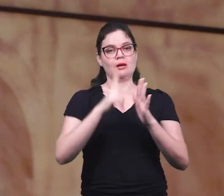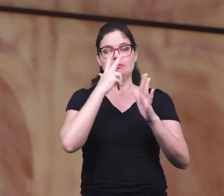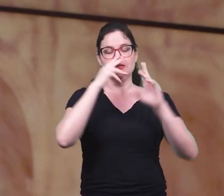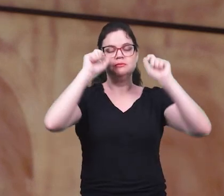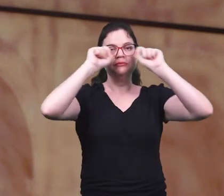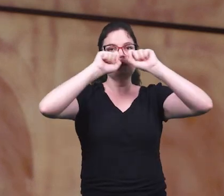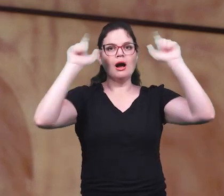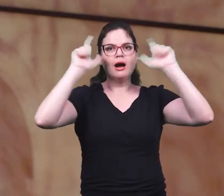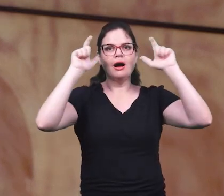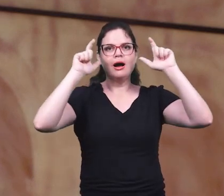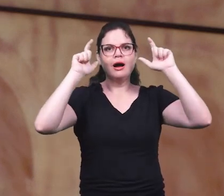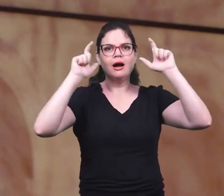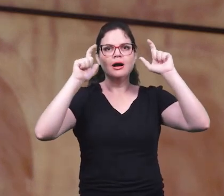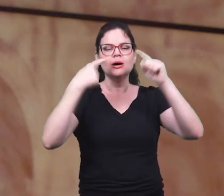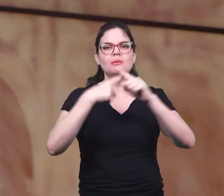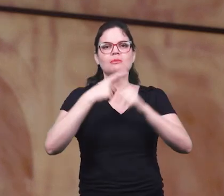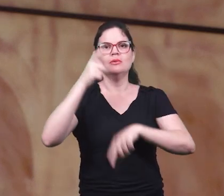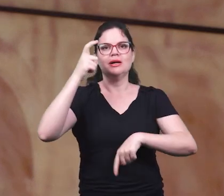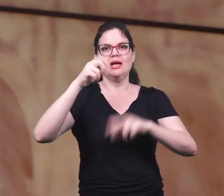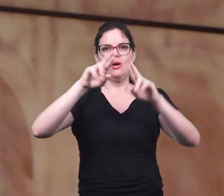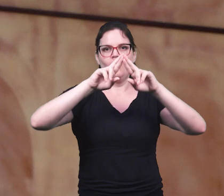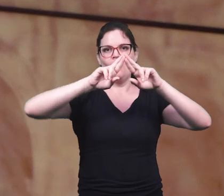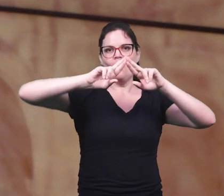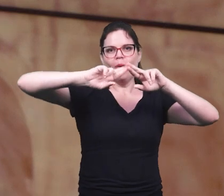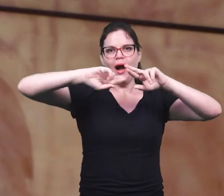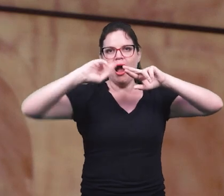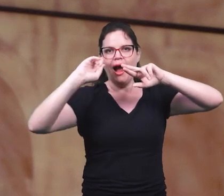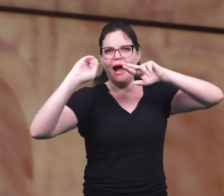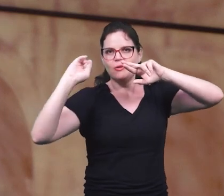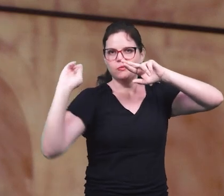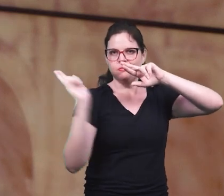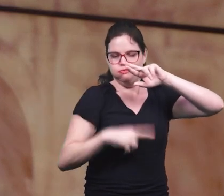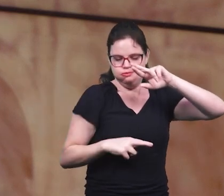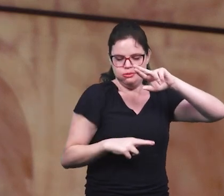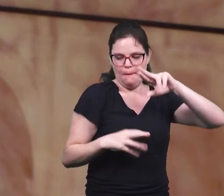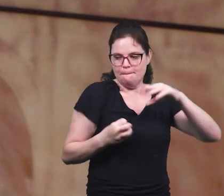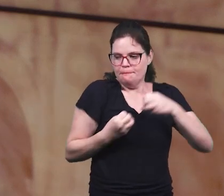despertamento quando caiu um raio perto dele, certo? Um raio.